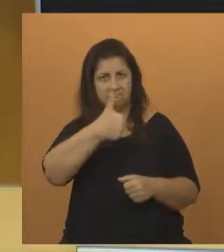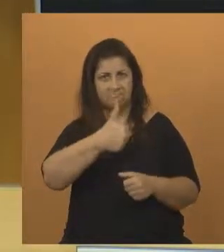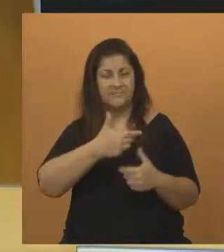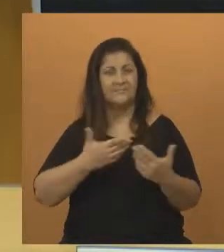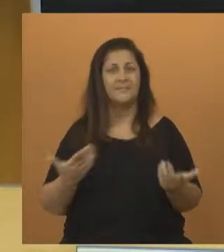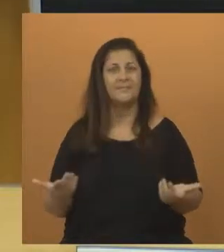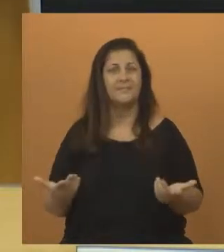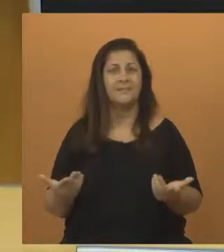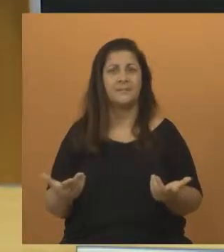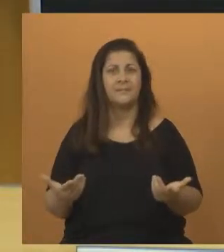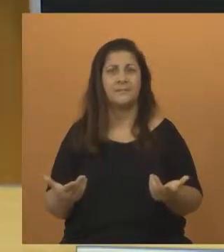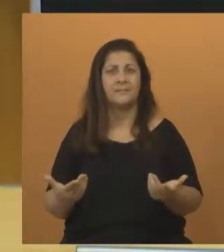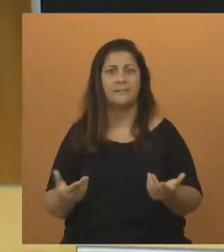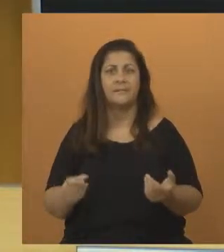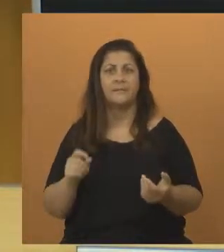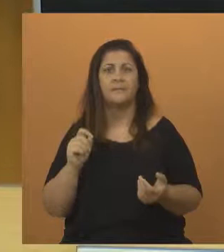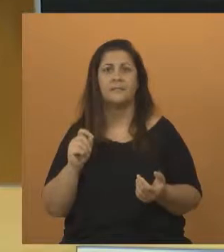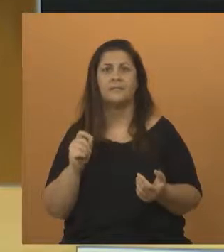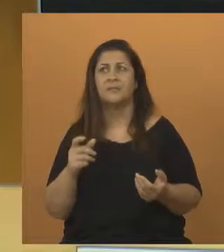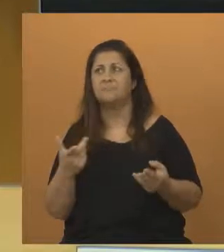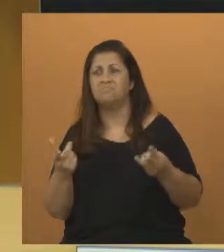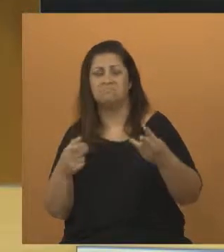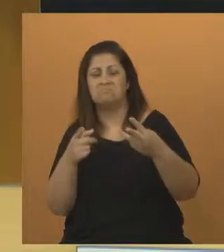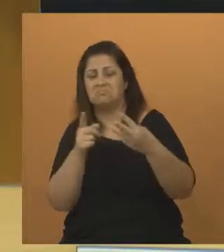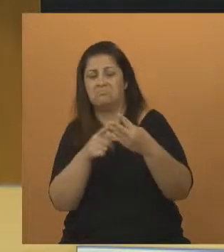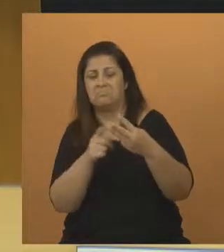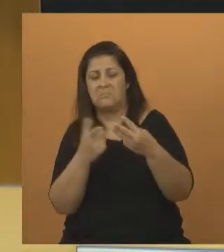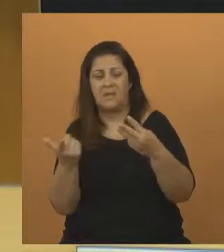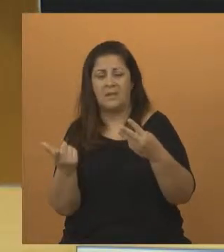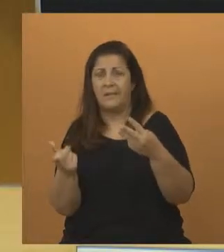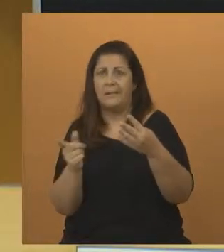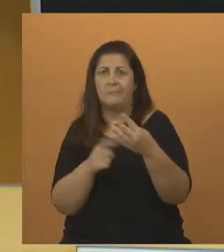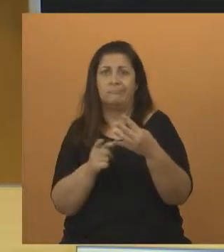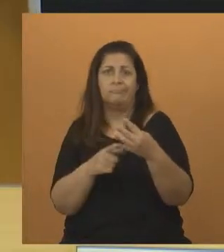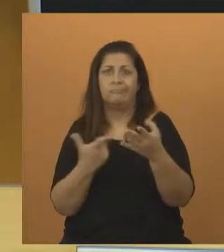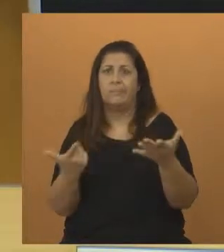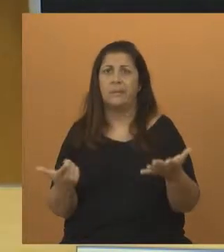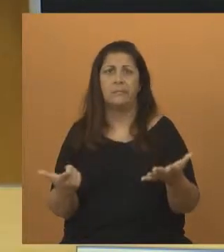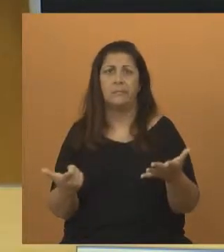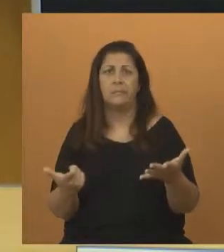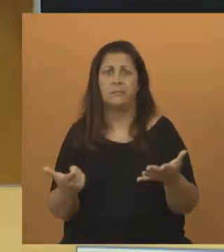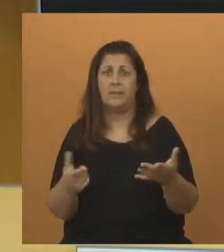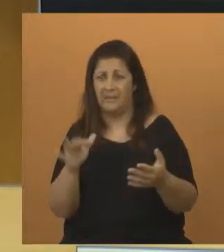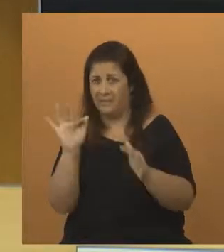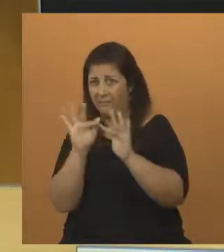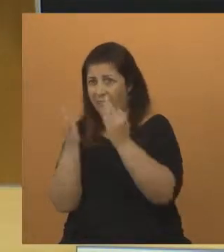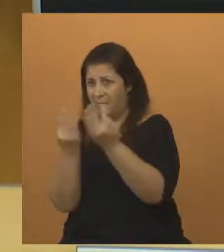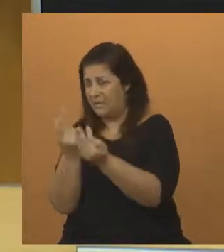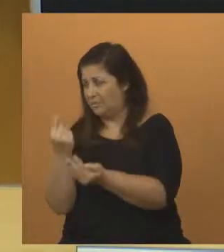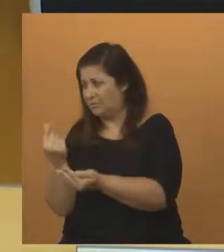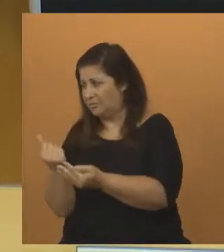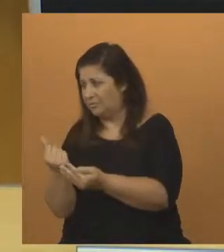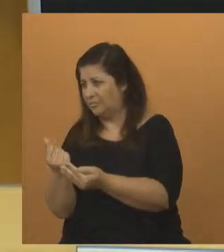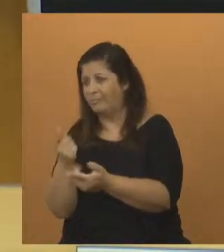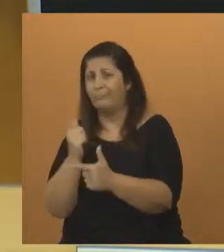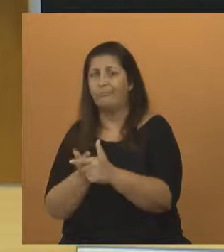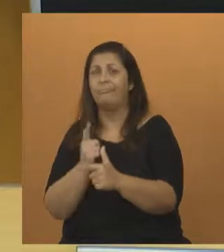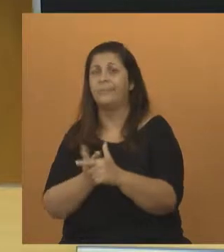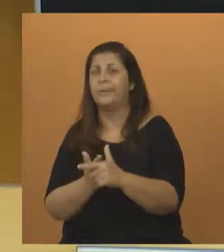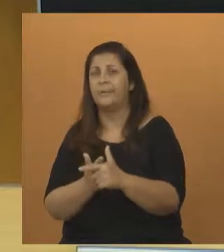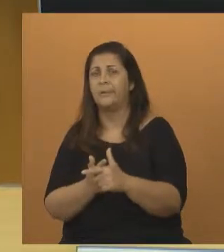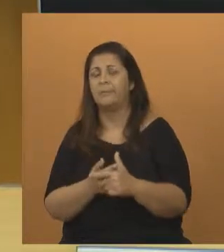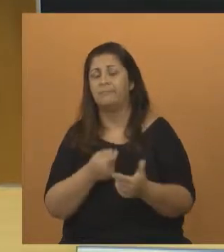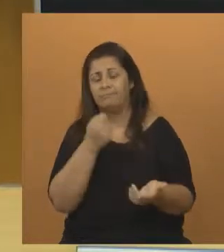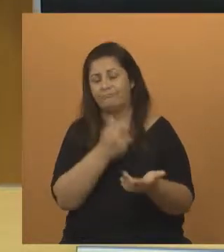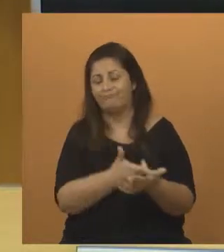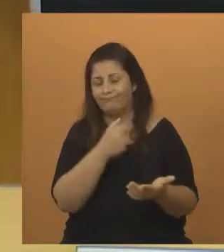em terceiro, quiçá, quarto plano no orçamento da família, devido ao